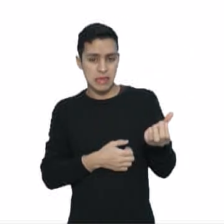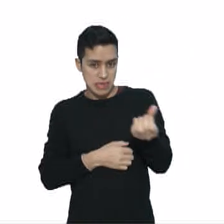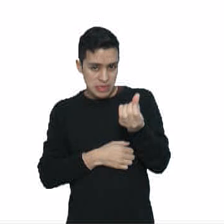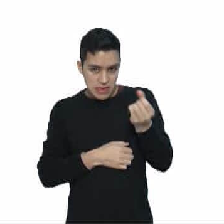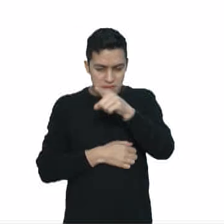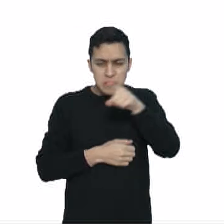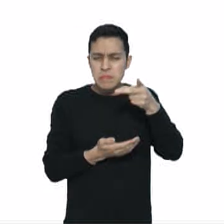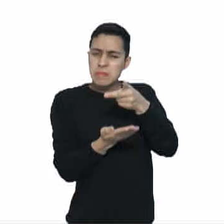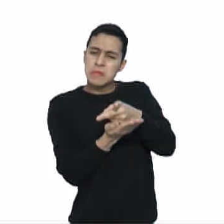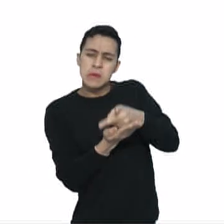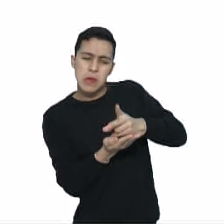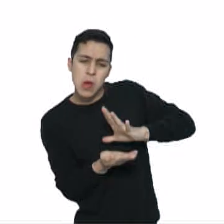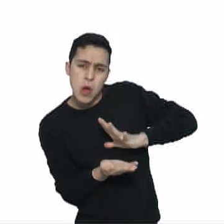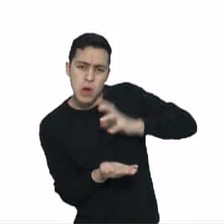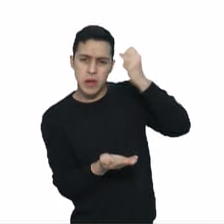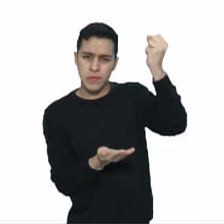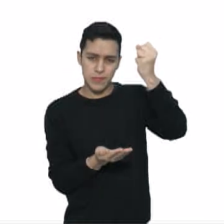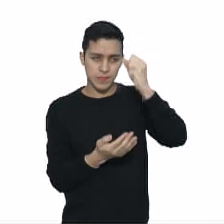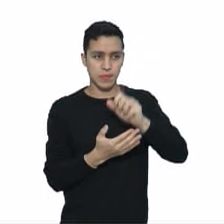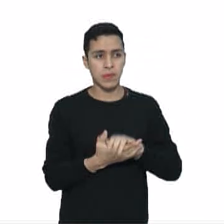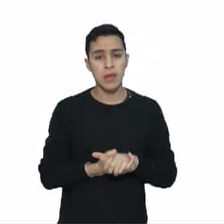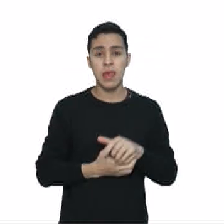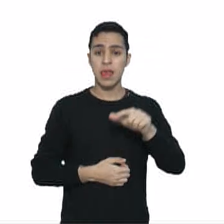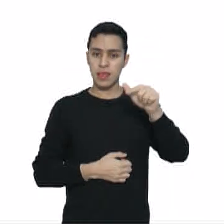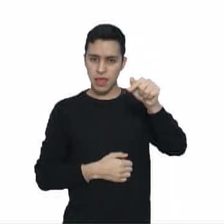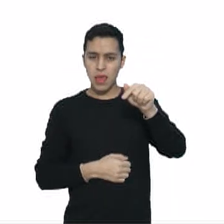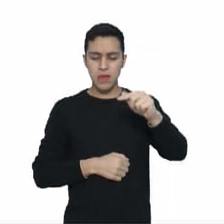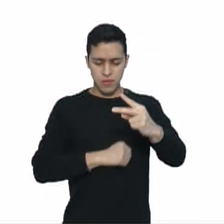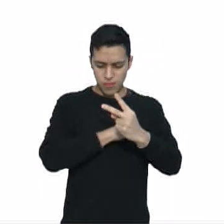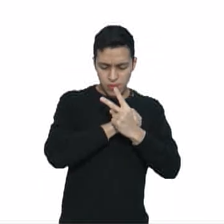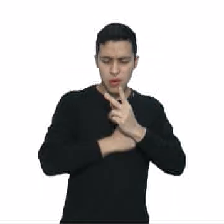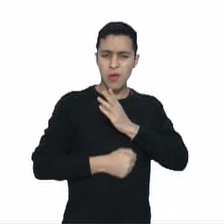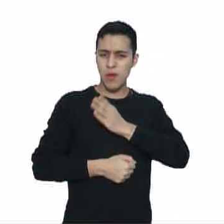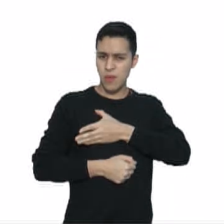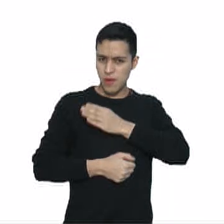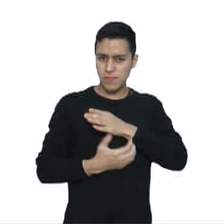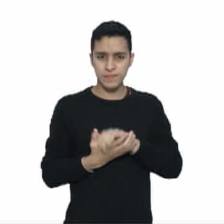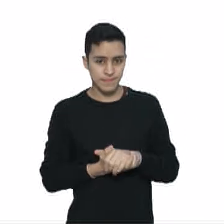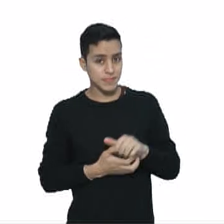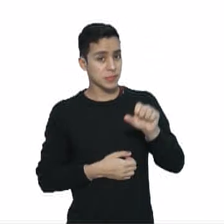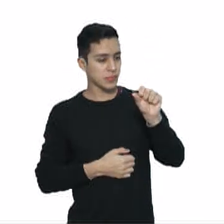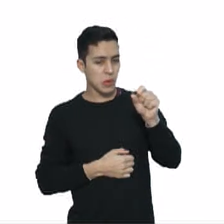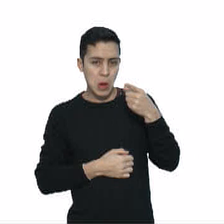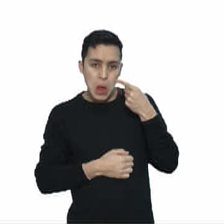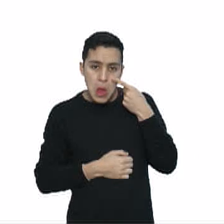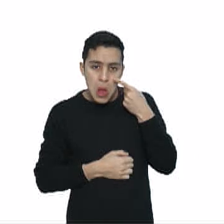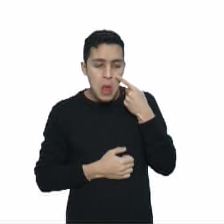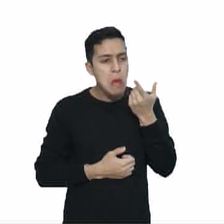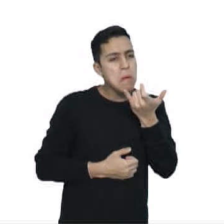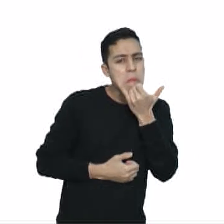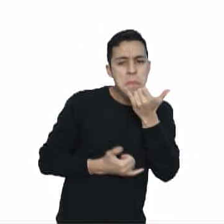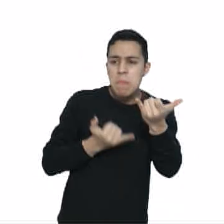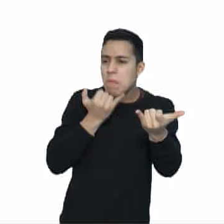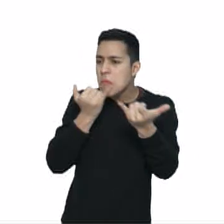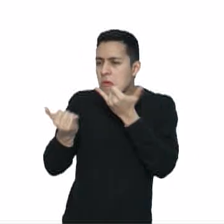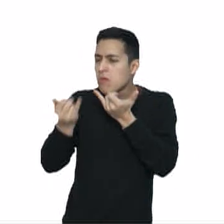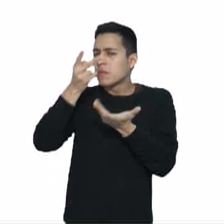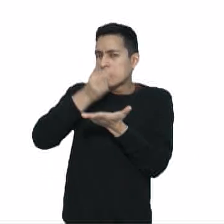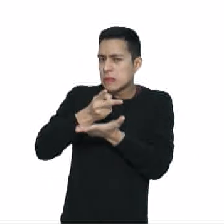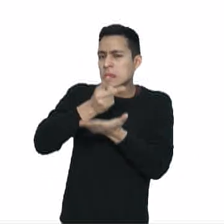sempre corajoso. 7, proteja seu coração. 8, perdoe a todo